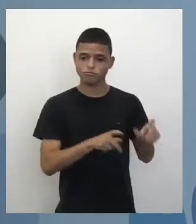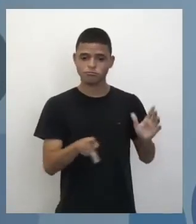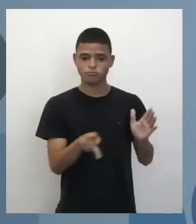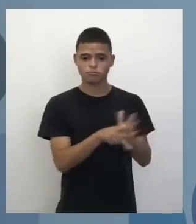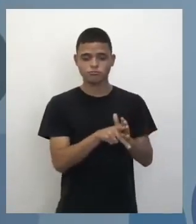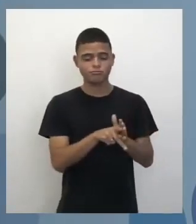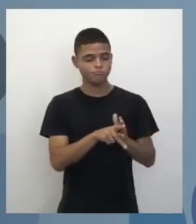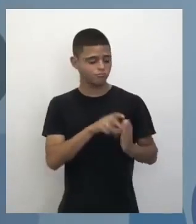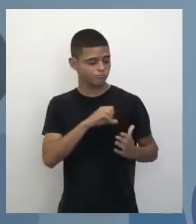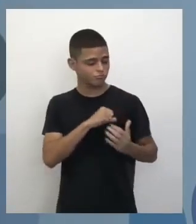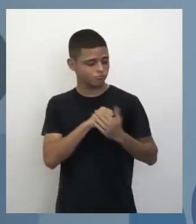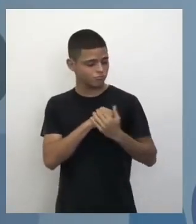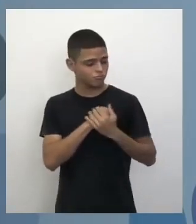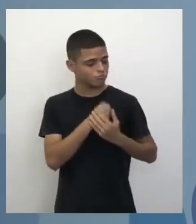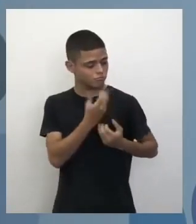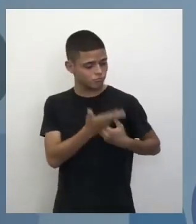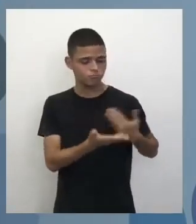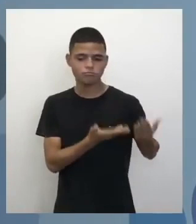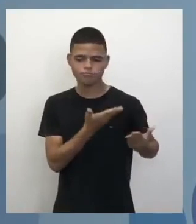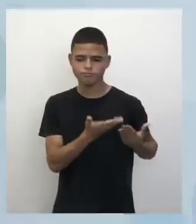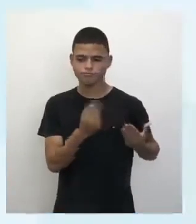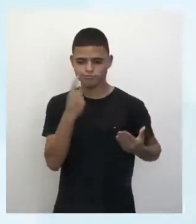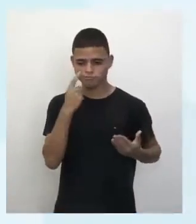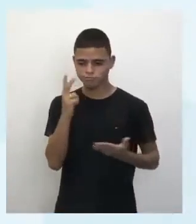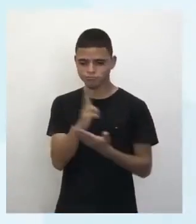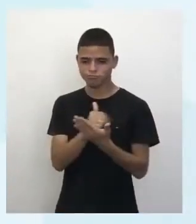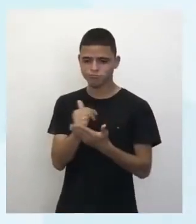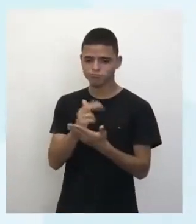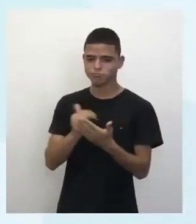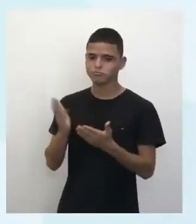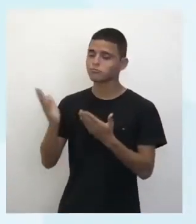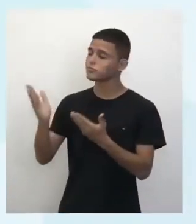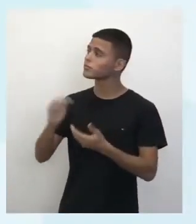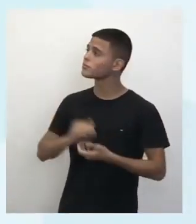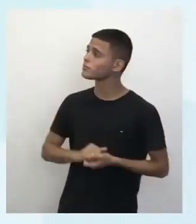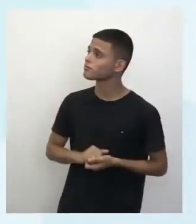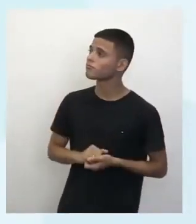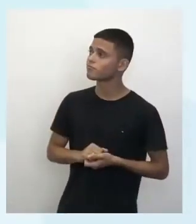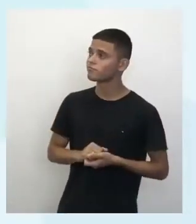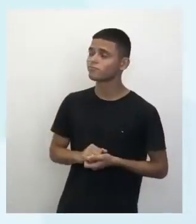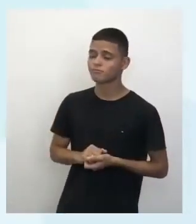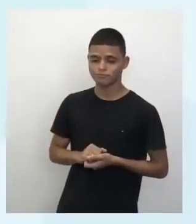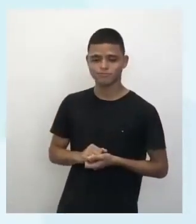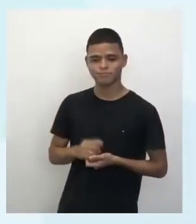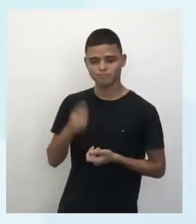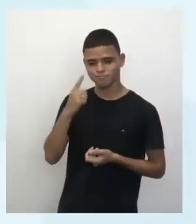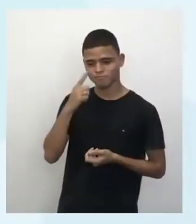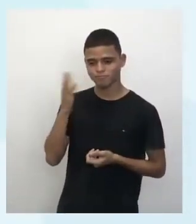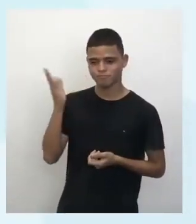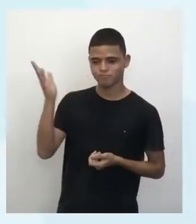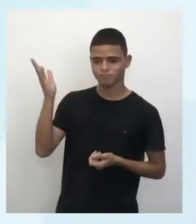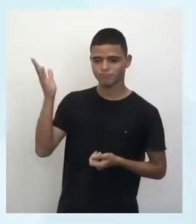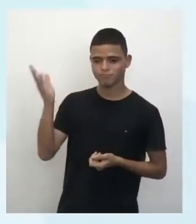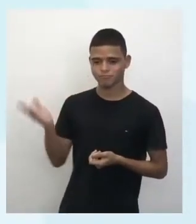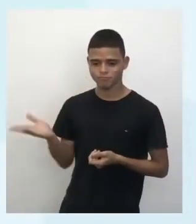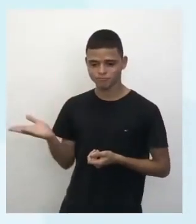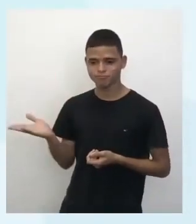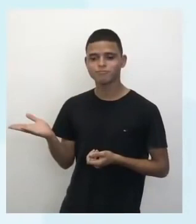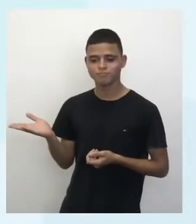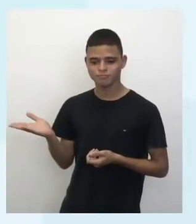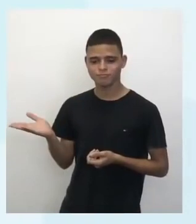muito carinho, porque foi assim que ele tratou quando falou comigo. Olha na tela. O entardecer e a noite na cidade